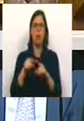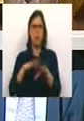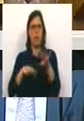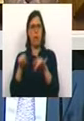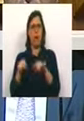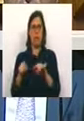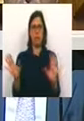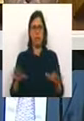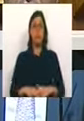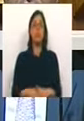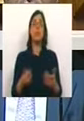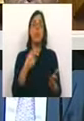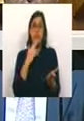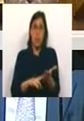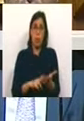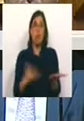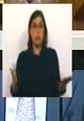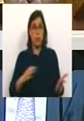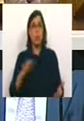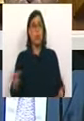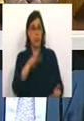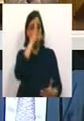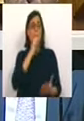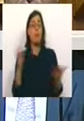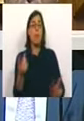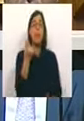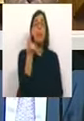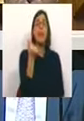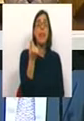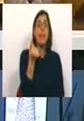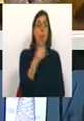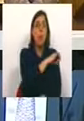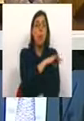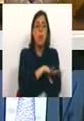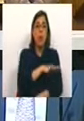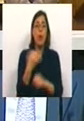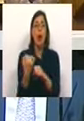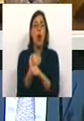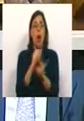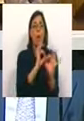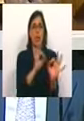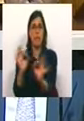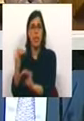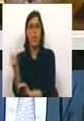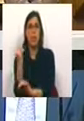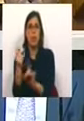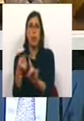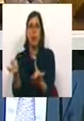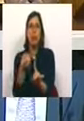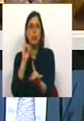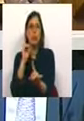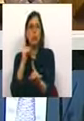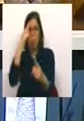operação. E há razões para isto, Sr. Primeiro-Ministro. O dinheiro dos pobres e das obras sociais não deve ter